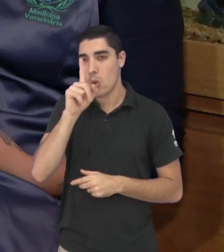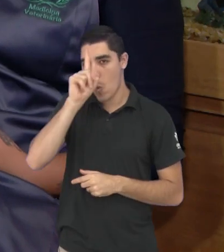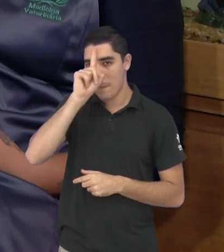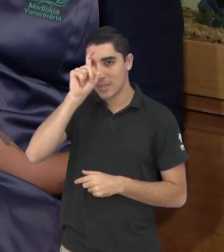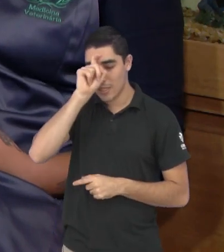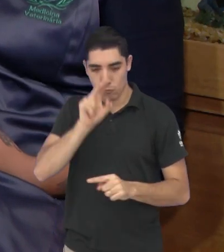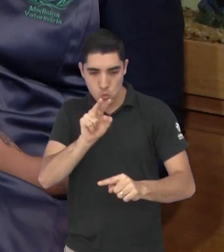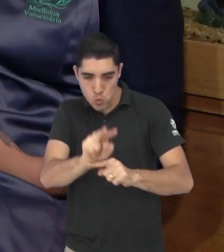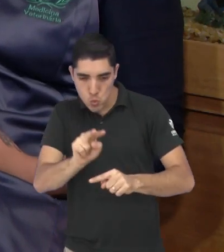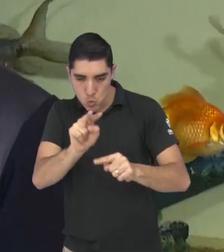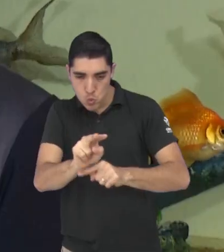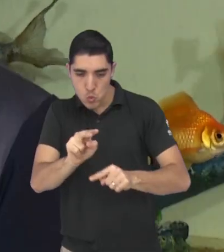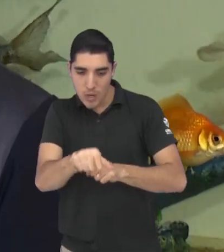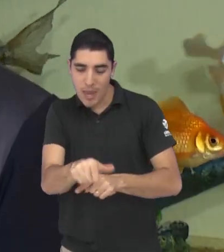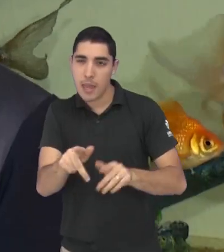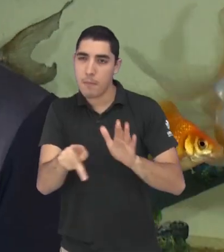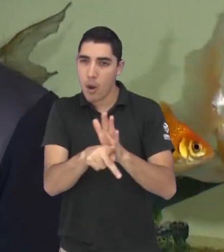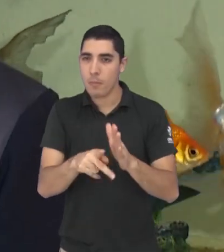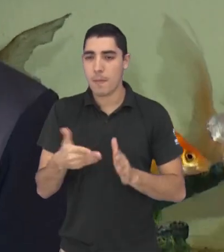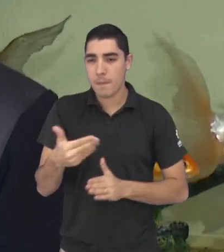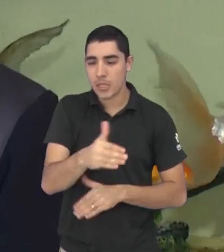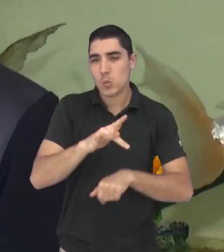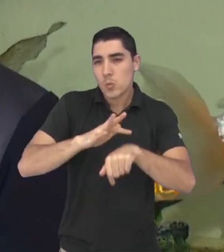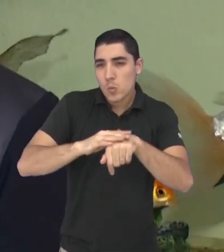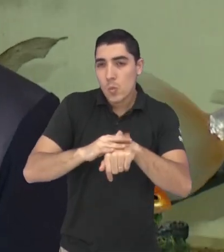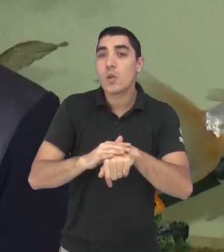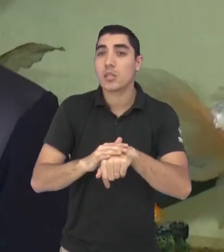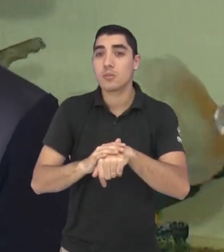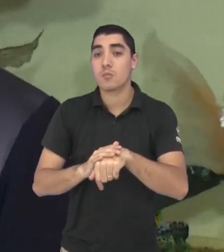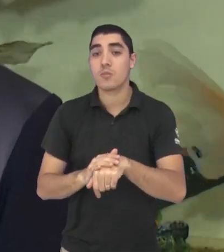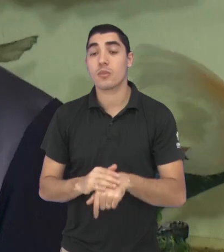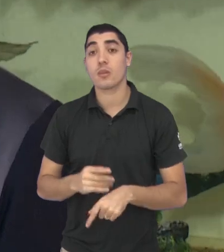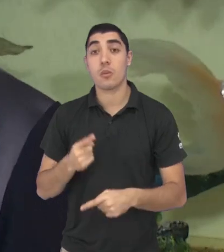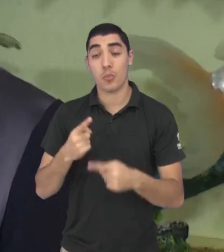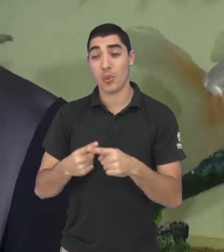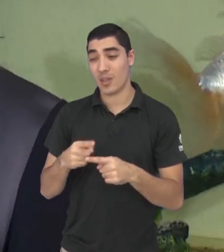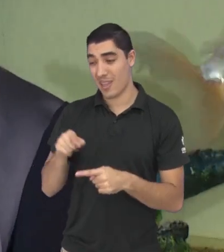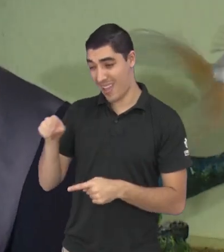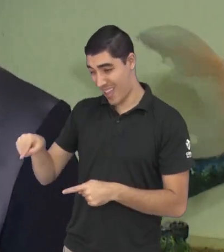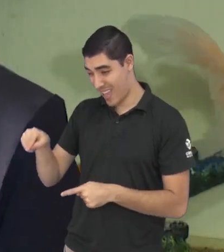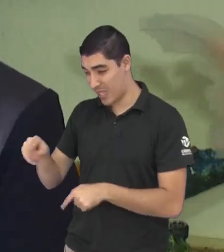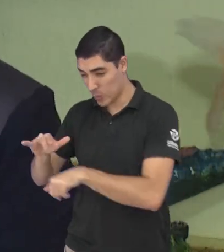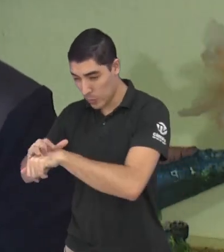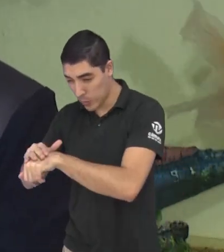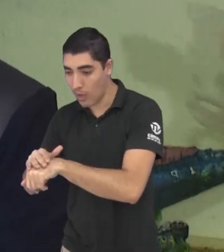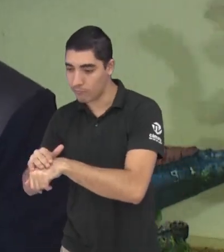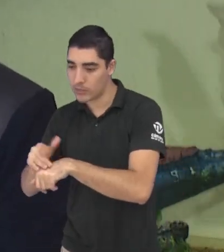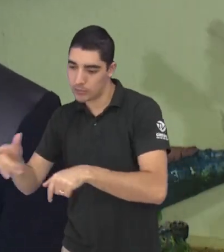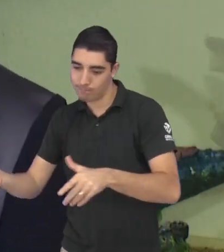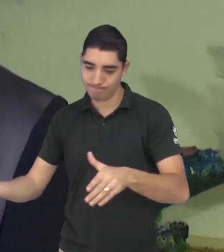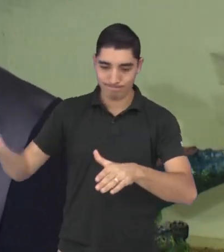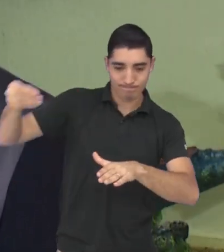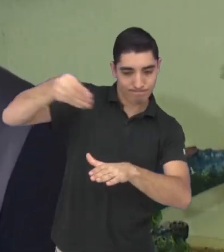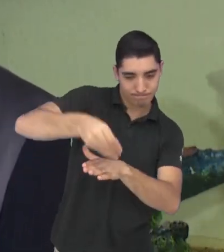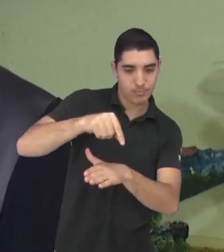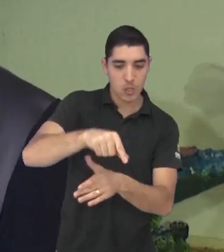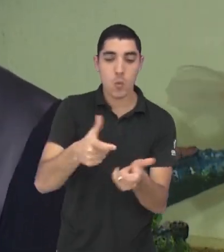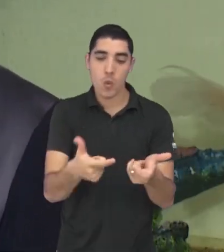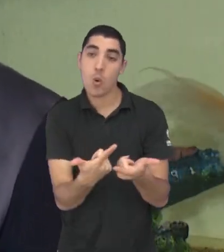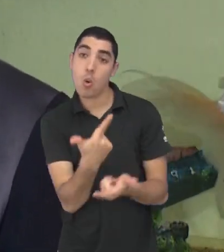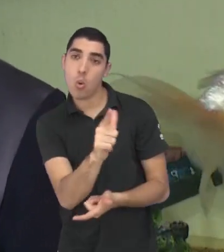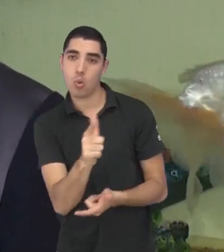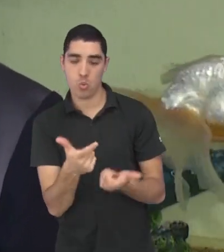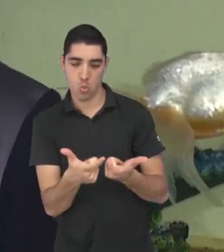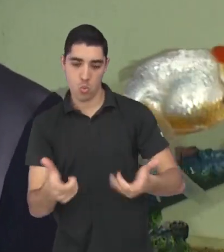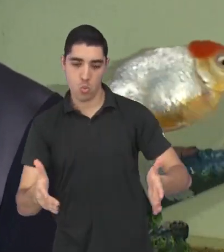chama, em condições que você consegue retirar aquele animal que está doente, que você visualizou que está